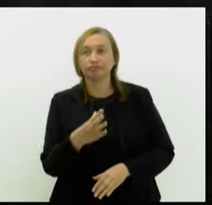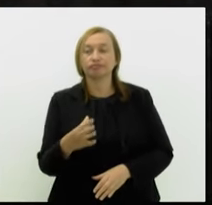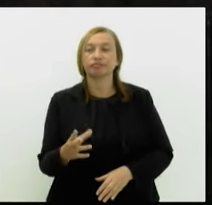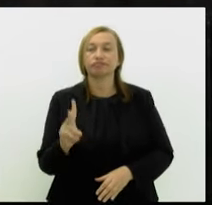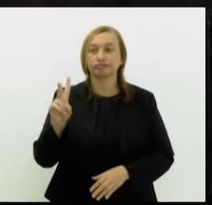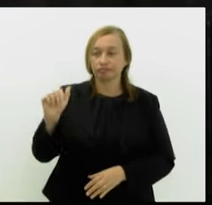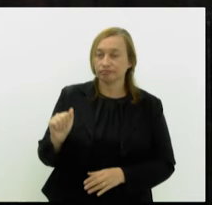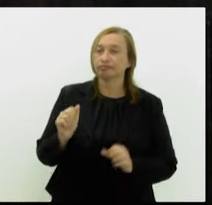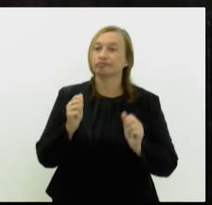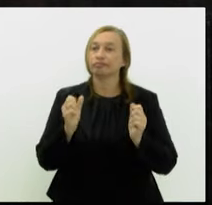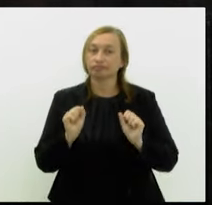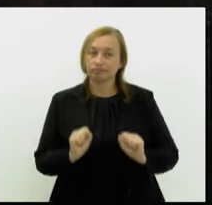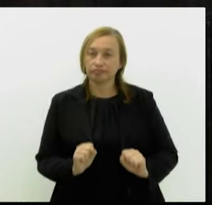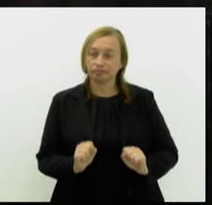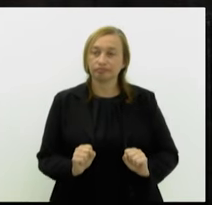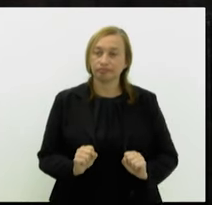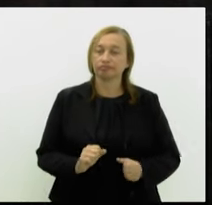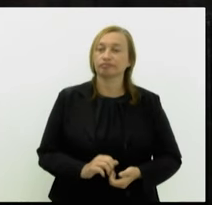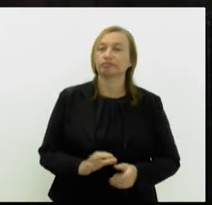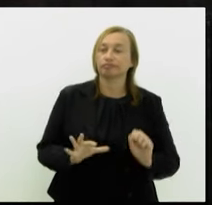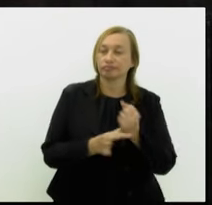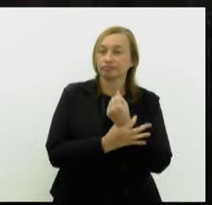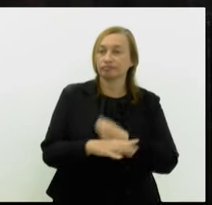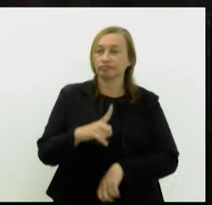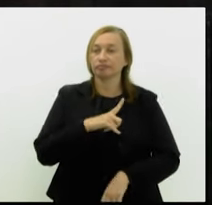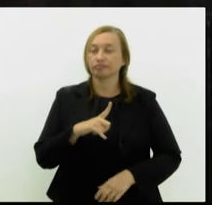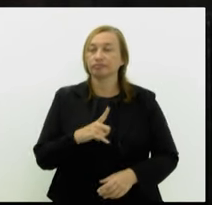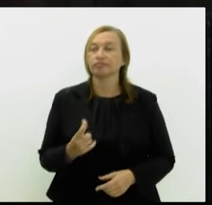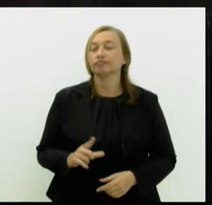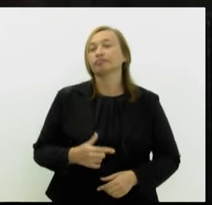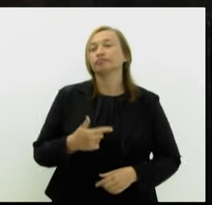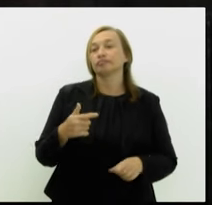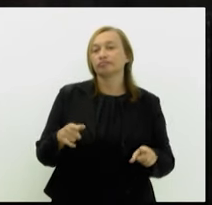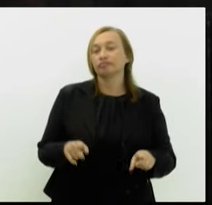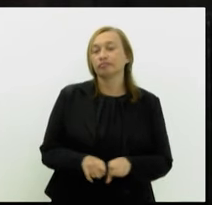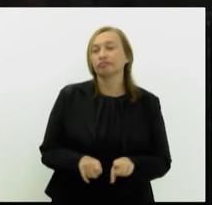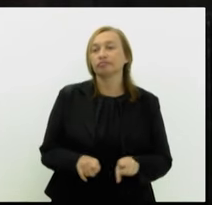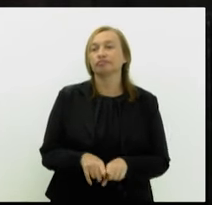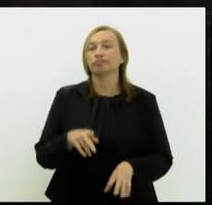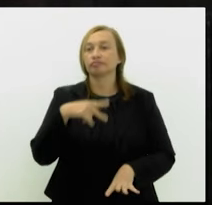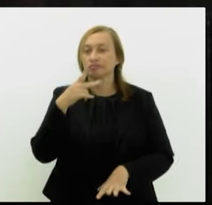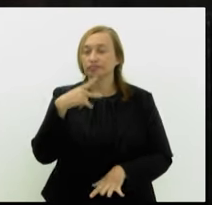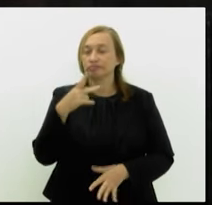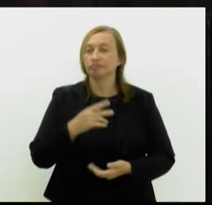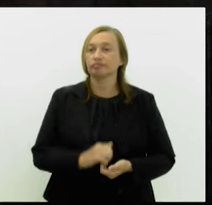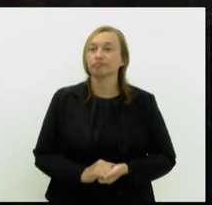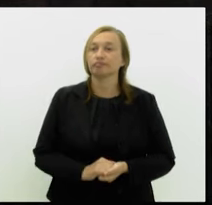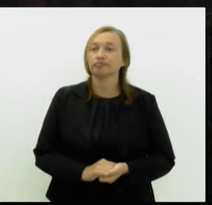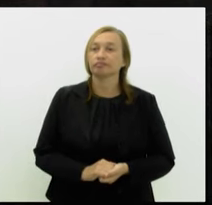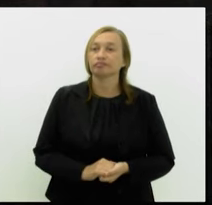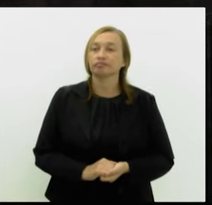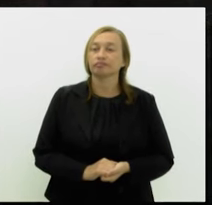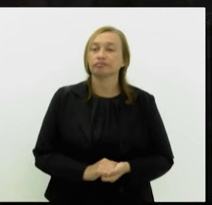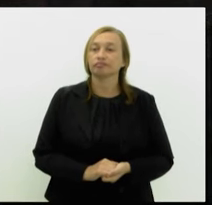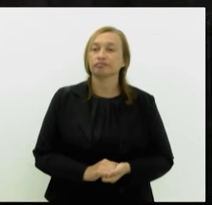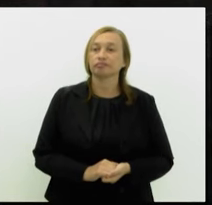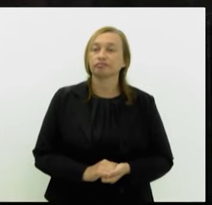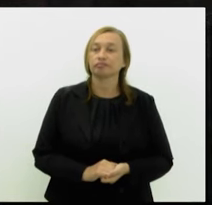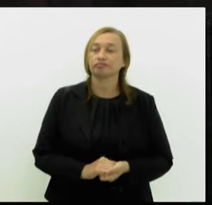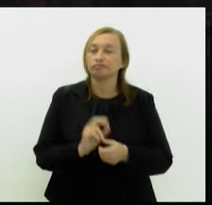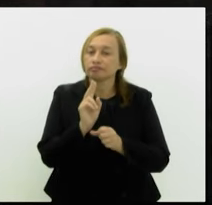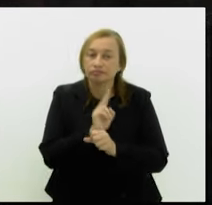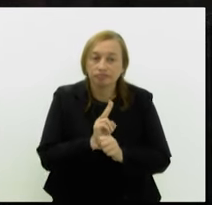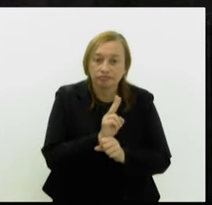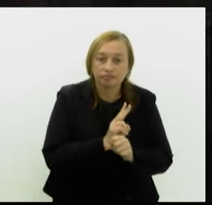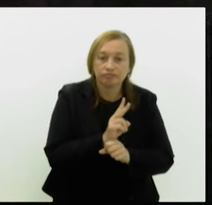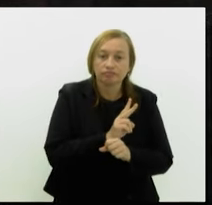possa garantir as carreiras. Em segundo ponto, também falar sobre o que a gente tem tido de busca